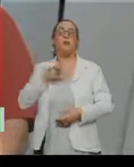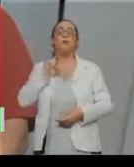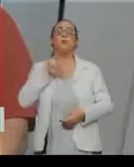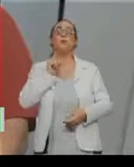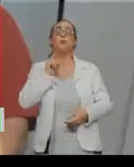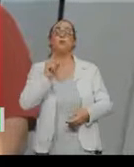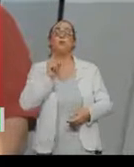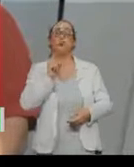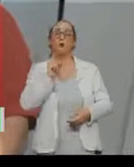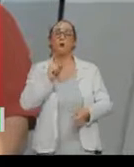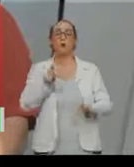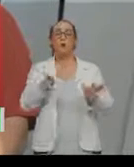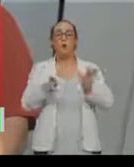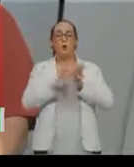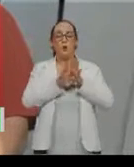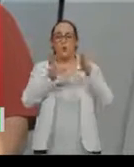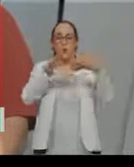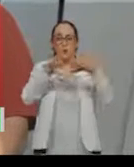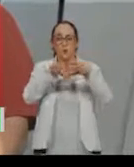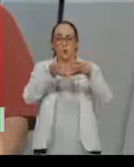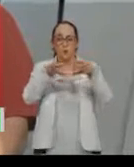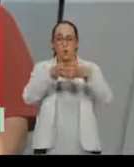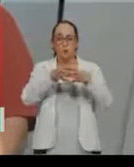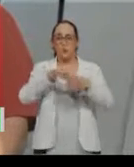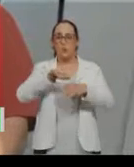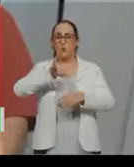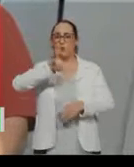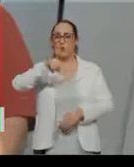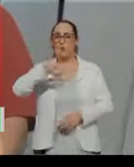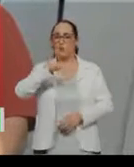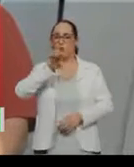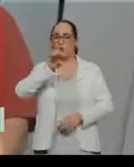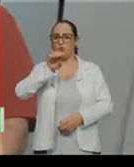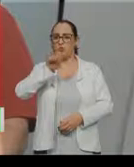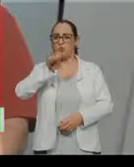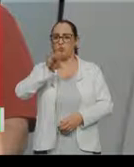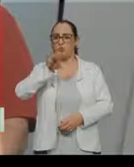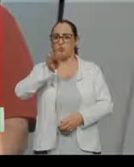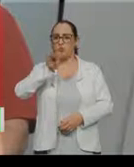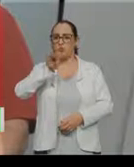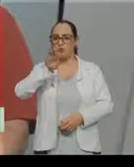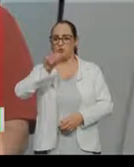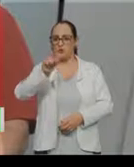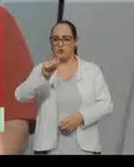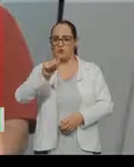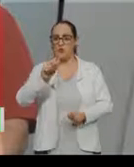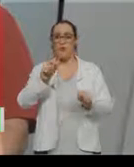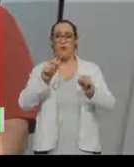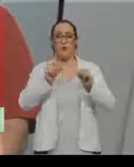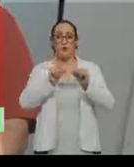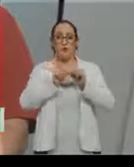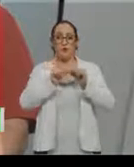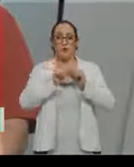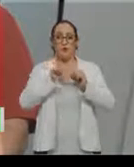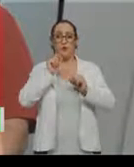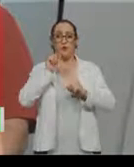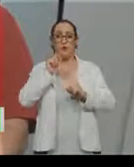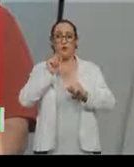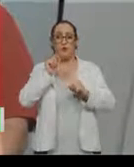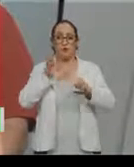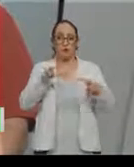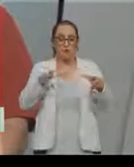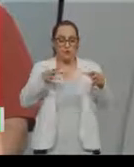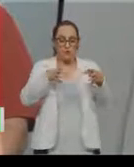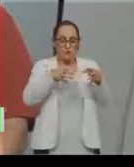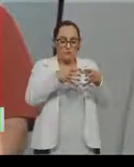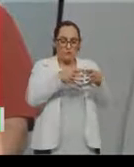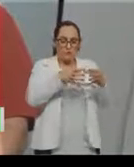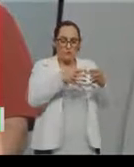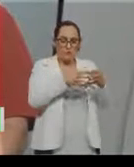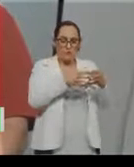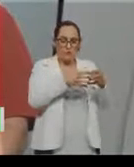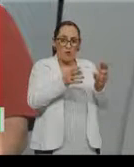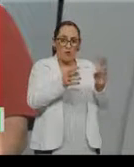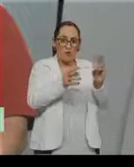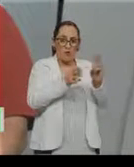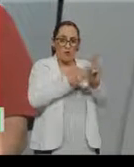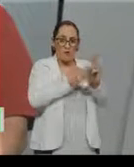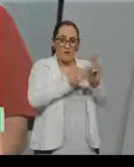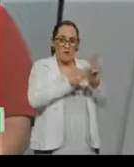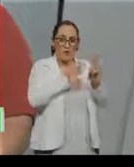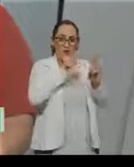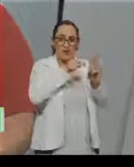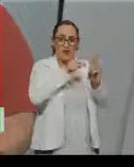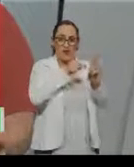os jesuítas faziam aglomerações de apresamento de indígenas para trabalhar em lavouras.